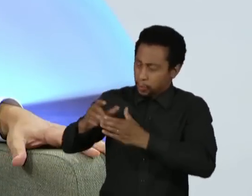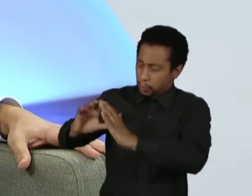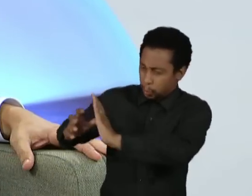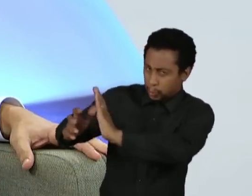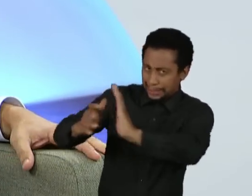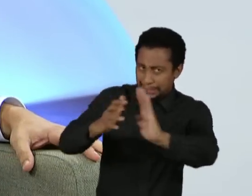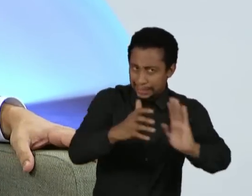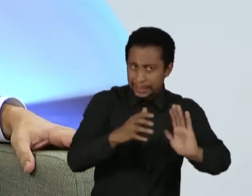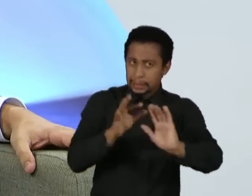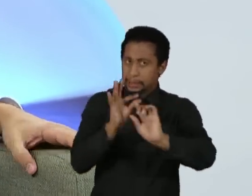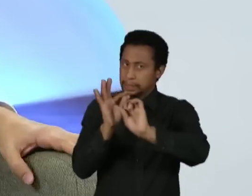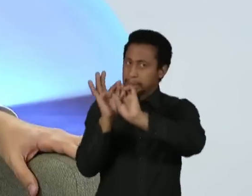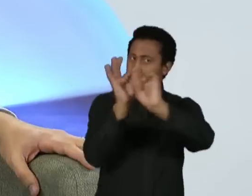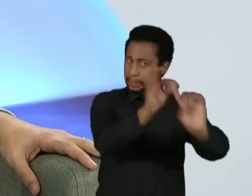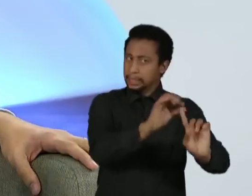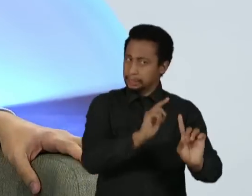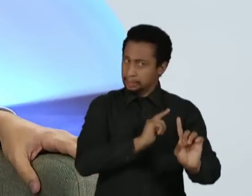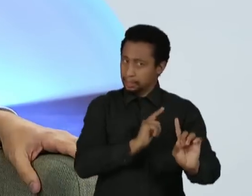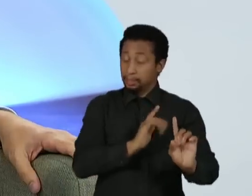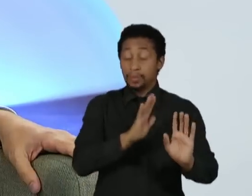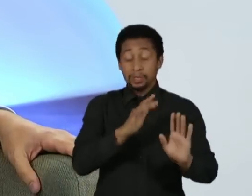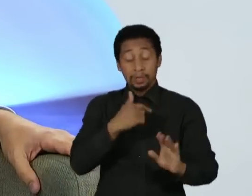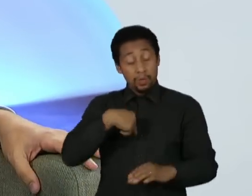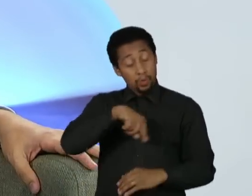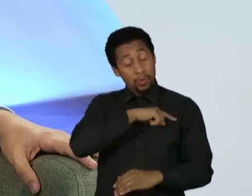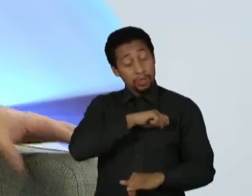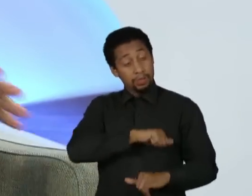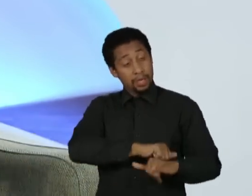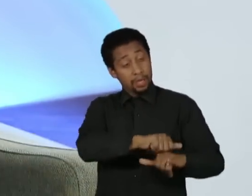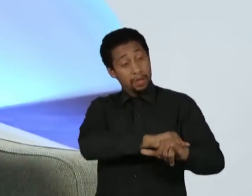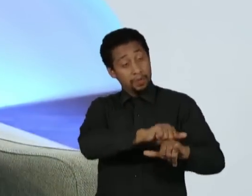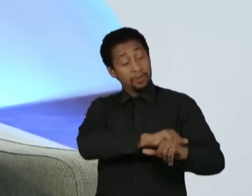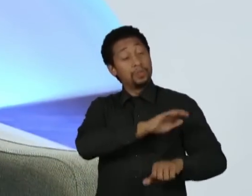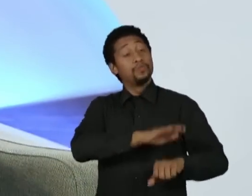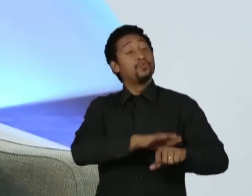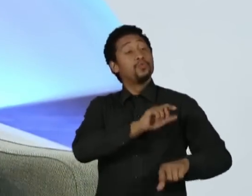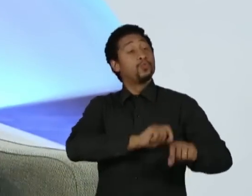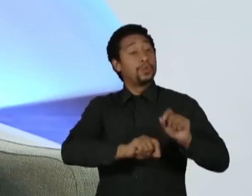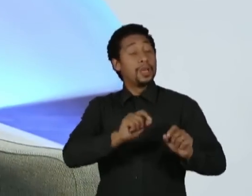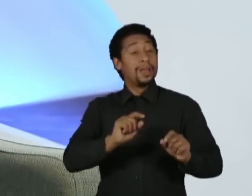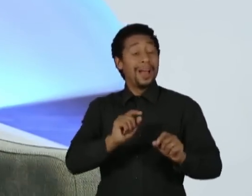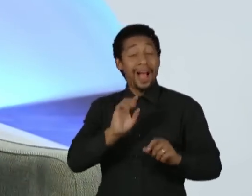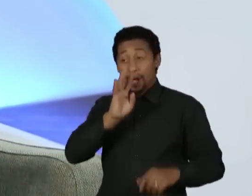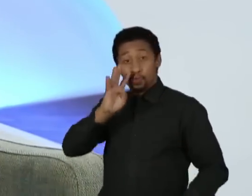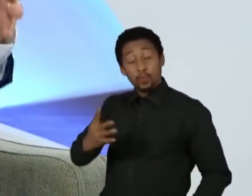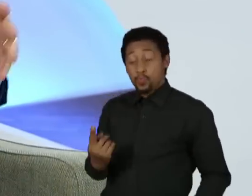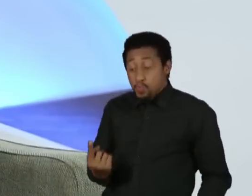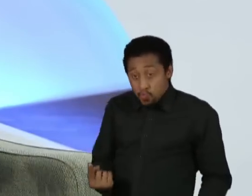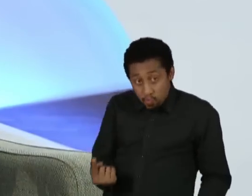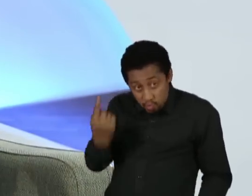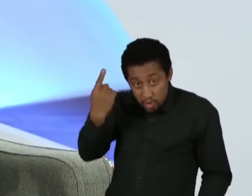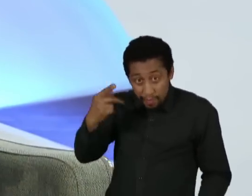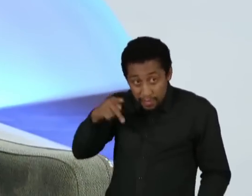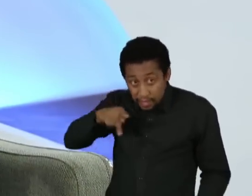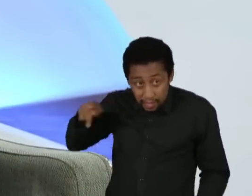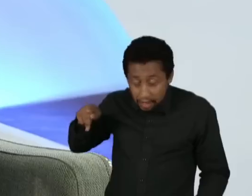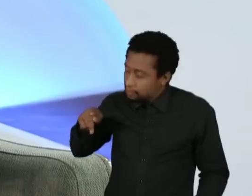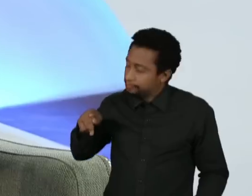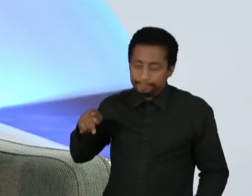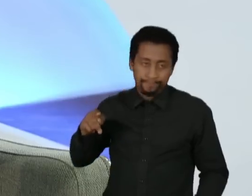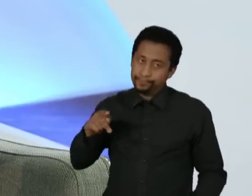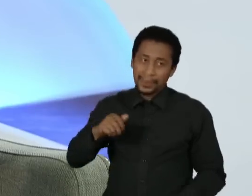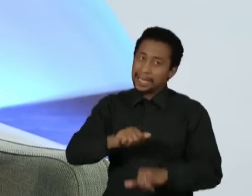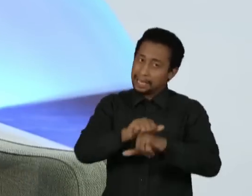quando você vai ver o que a gente fez na Lava Jato, a gente não acusou um presidente da República, Lula, por corrupção. A gente acusou vários. A Lava Jato